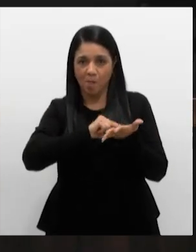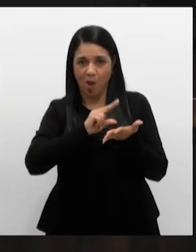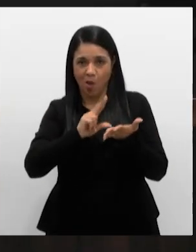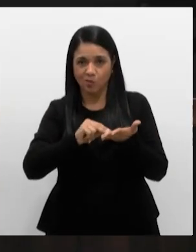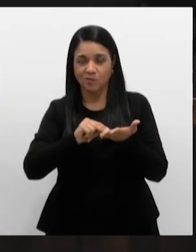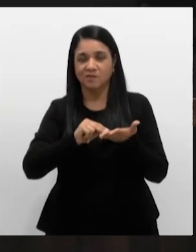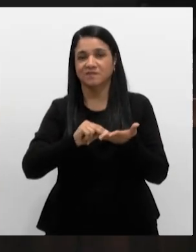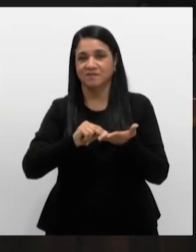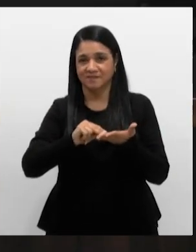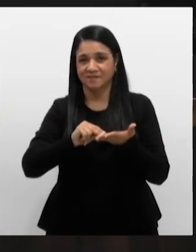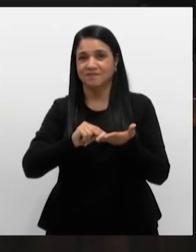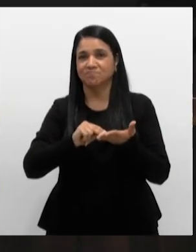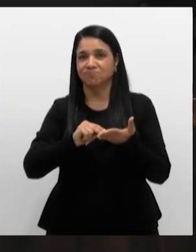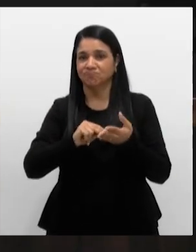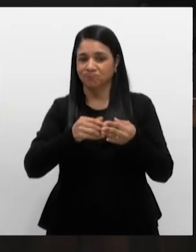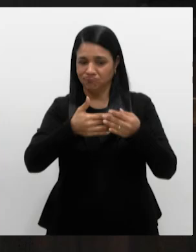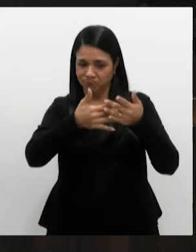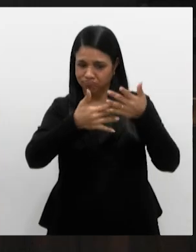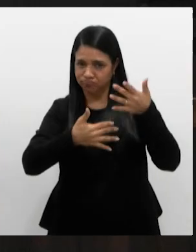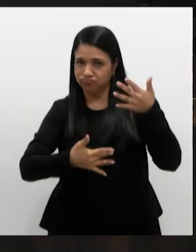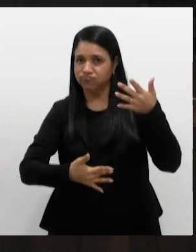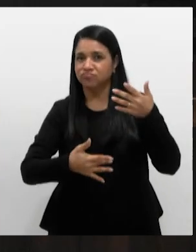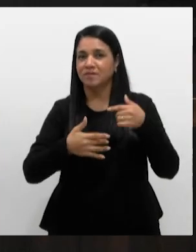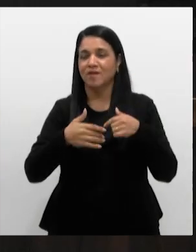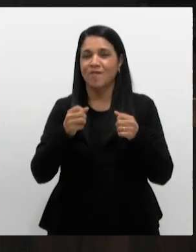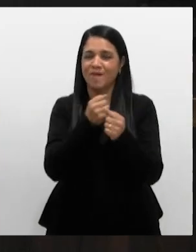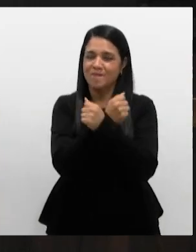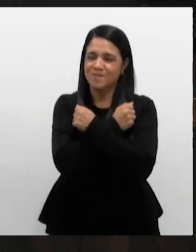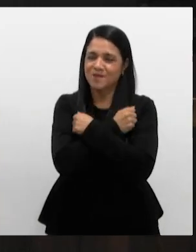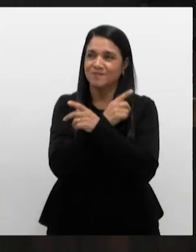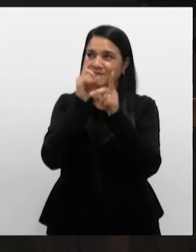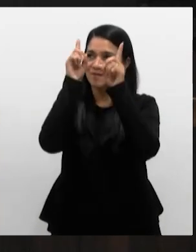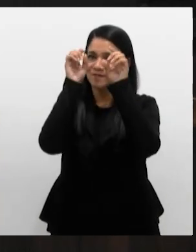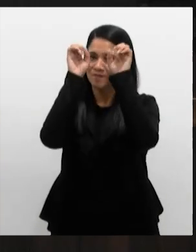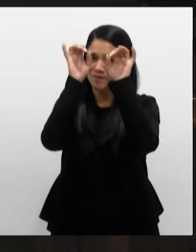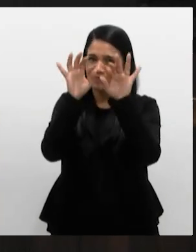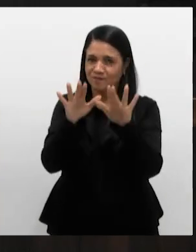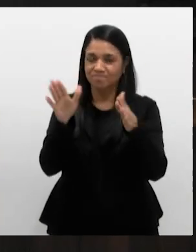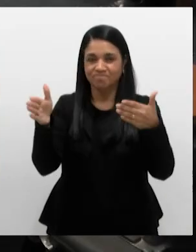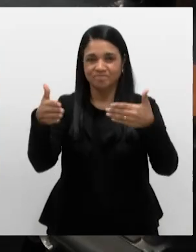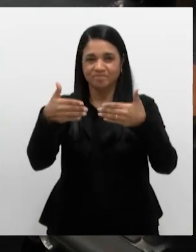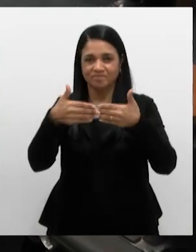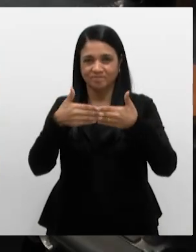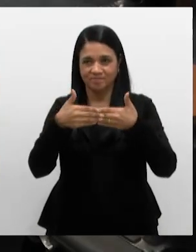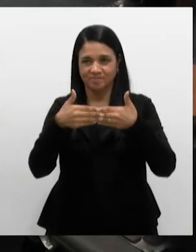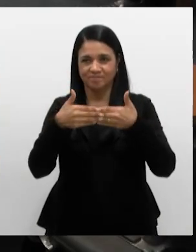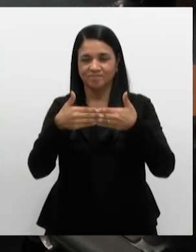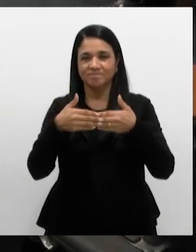está bem cheia, tá? Forte abraço, que Deus abençoe a todos, está encerrada a sessão.